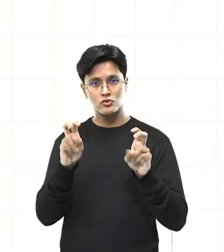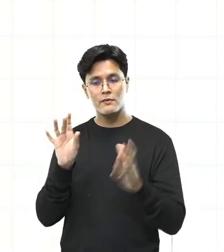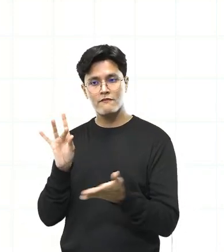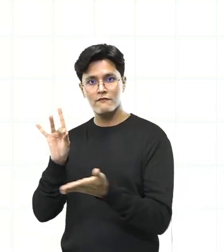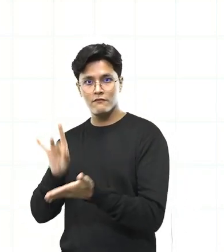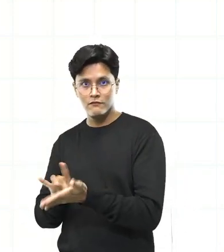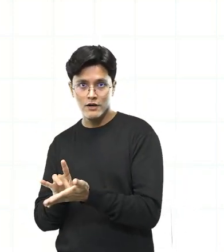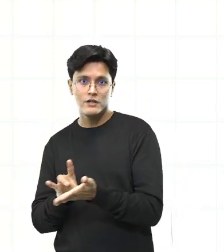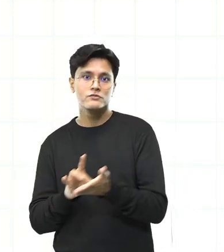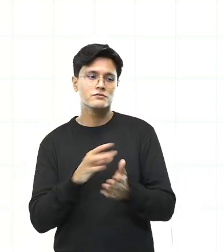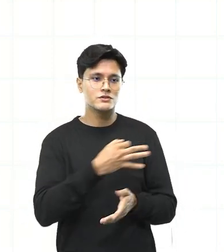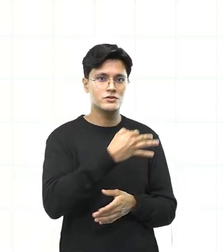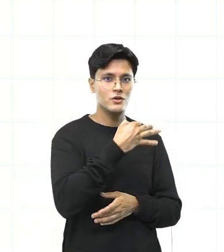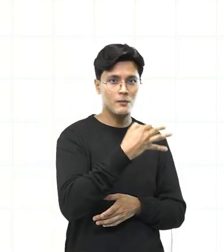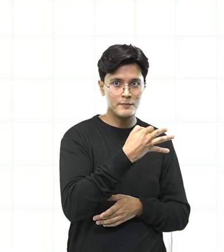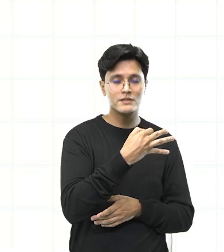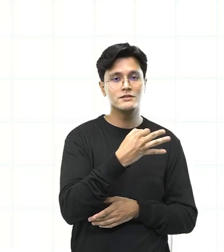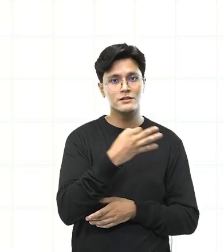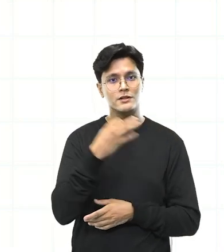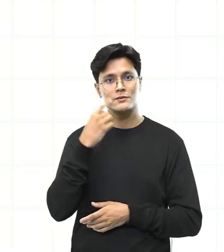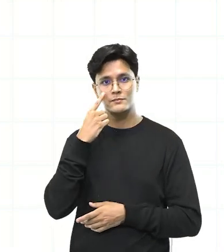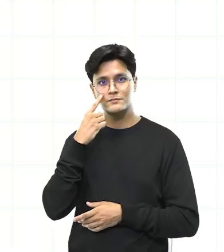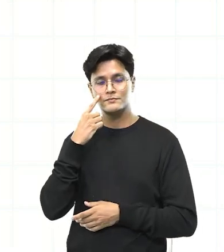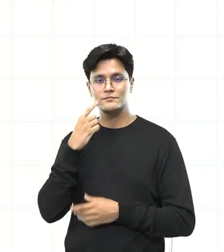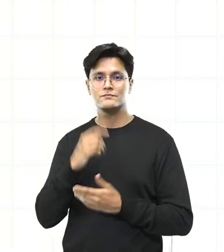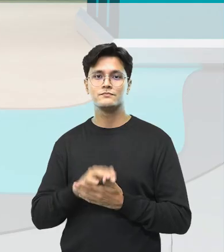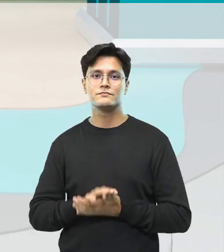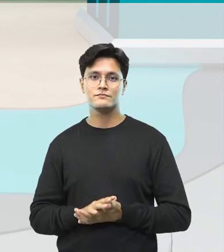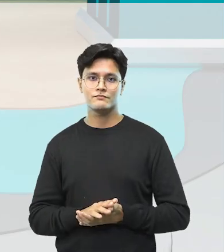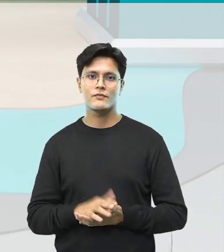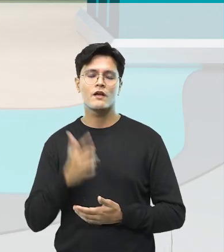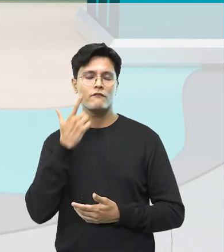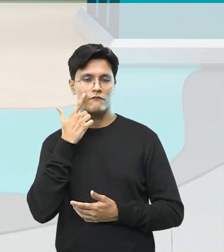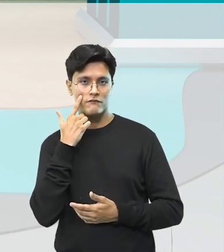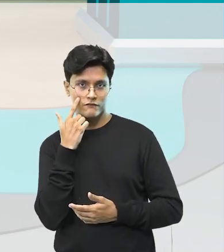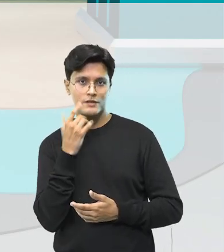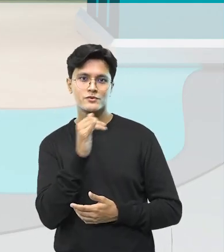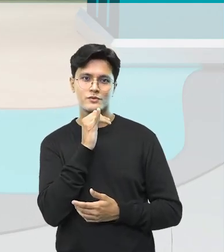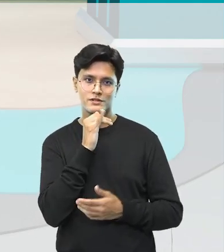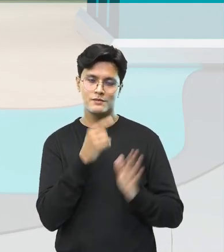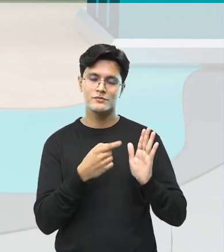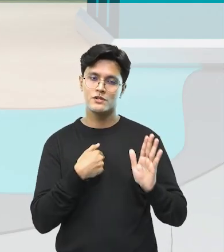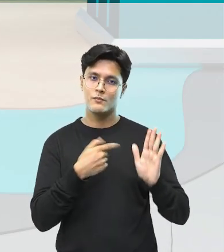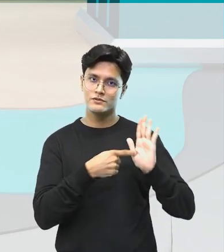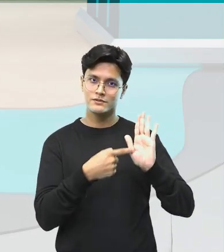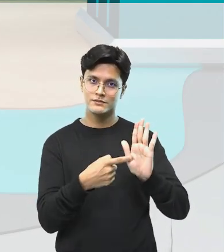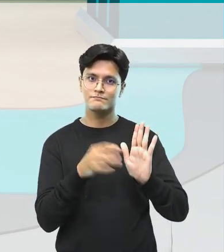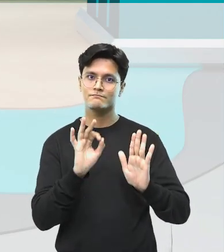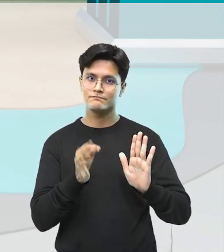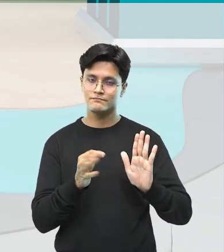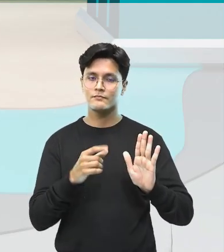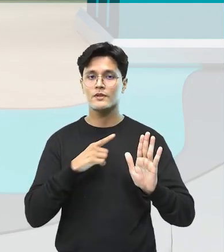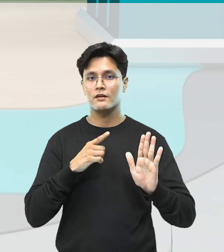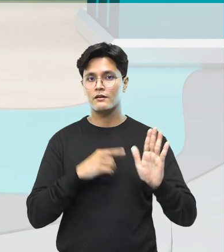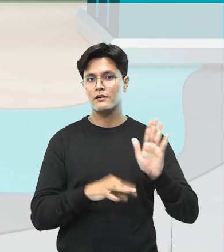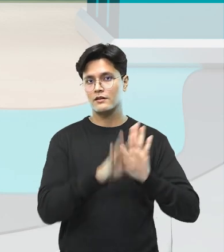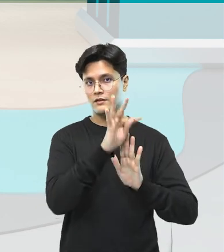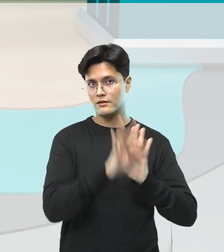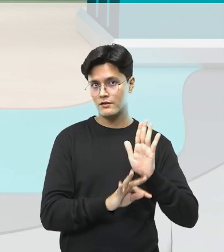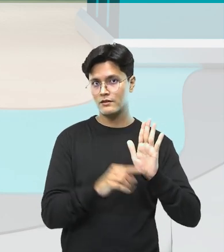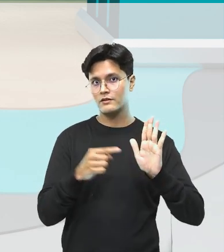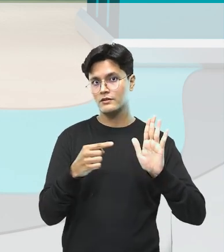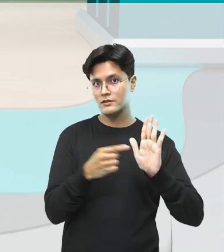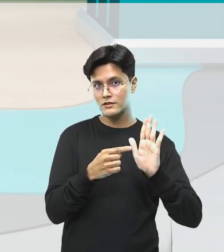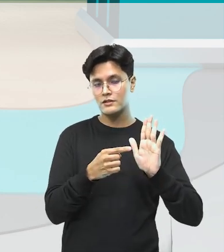e opinião do que nós acabamos de ver aí no nosso, né? Nos exemplos que eu trouxe para vocês. Nós temos um texto